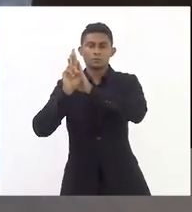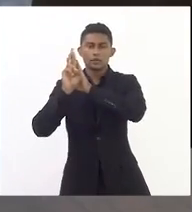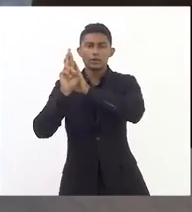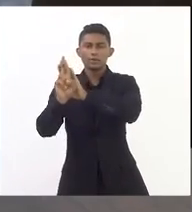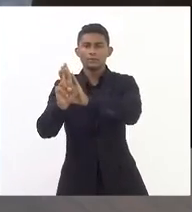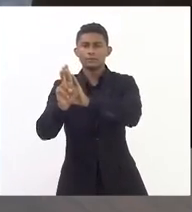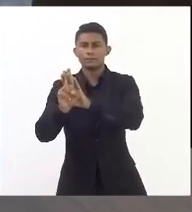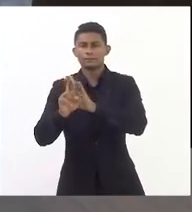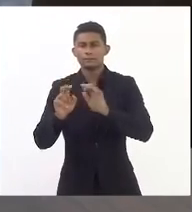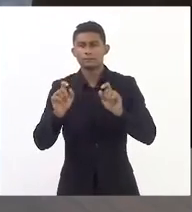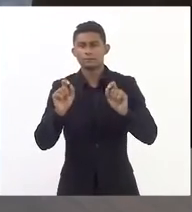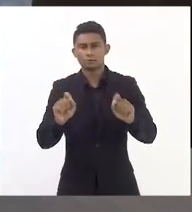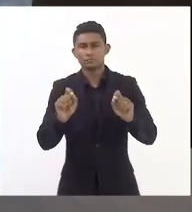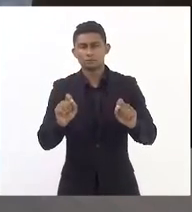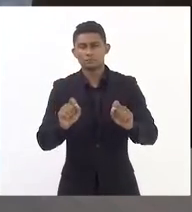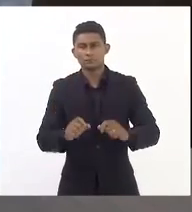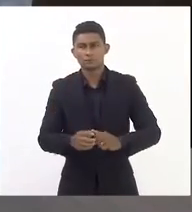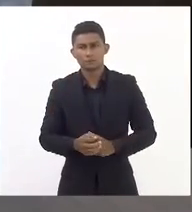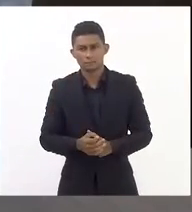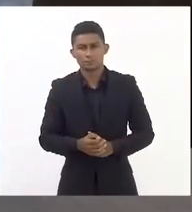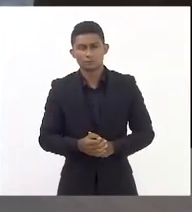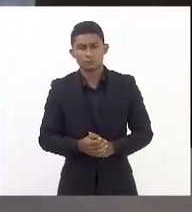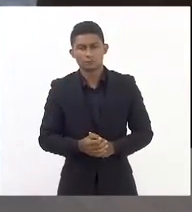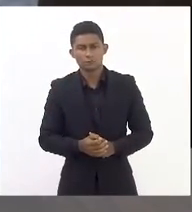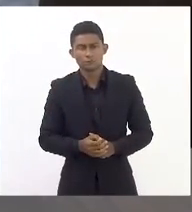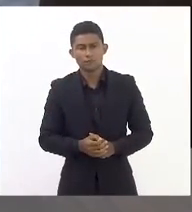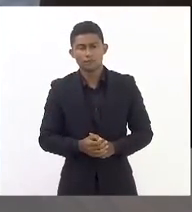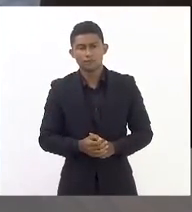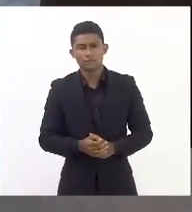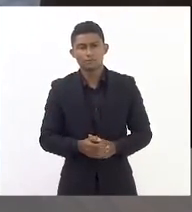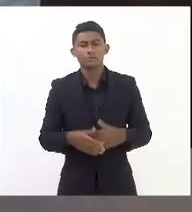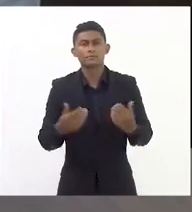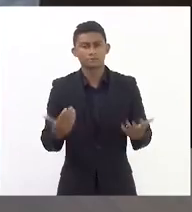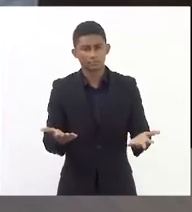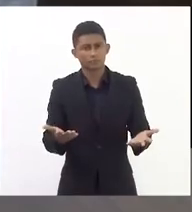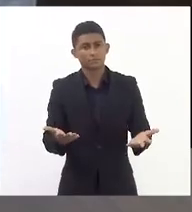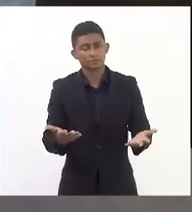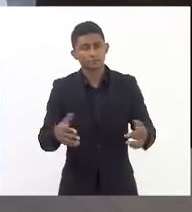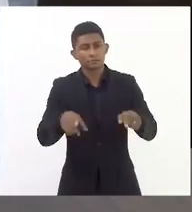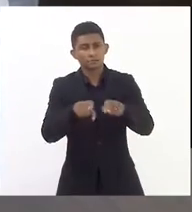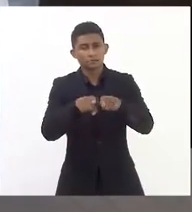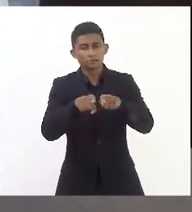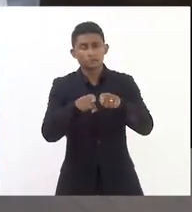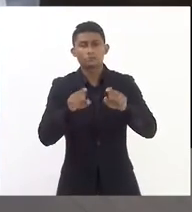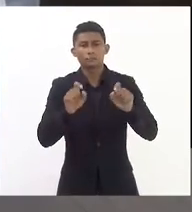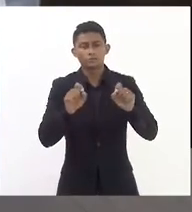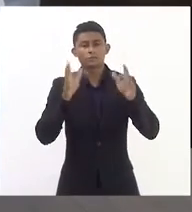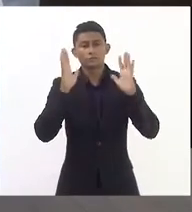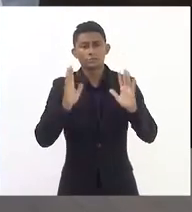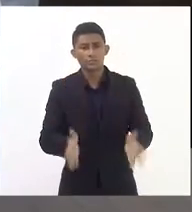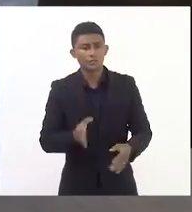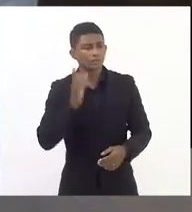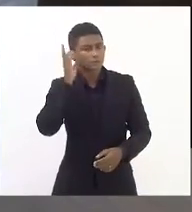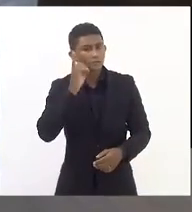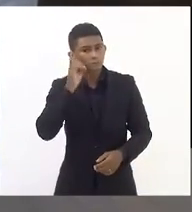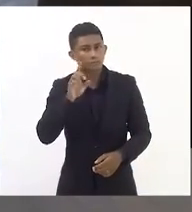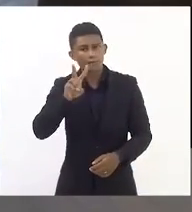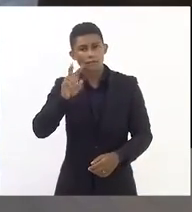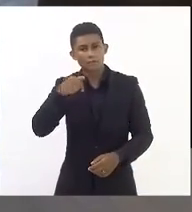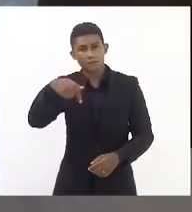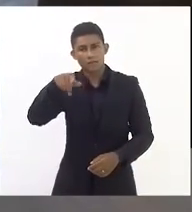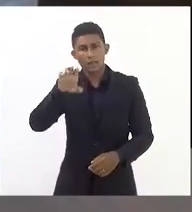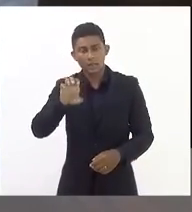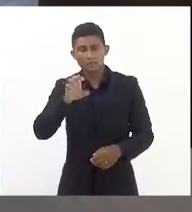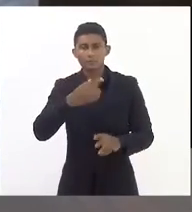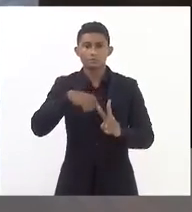iniciativa e derrubou na justiça. Então, concomitantemente, já falei com o deputado Valdec, com o deputado